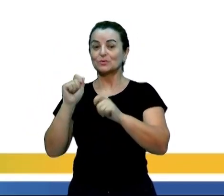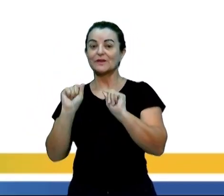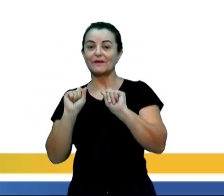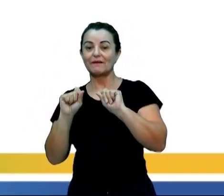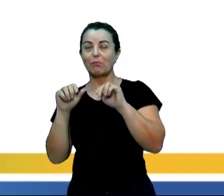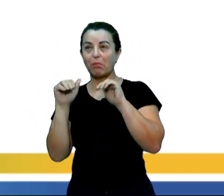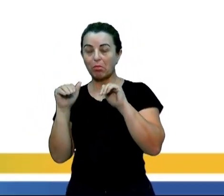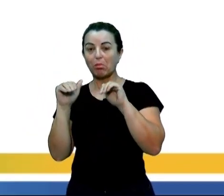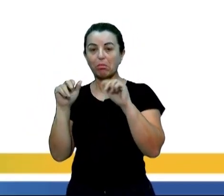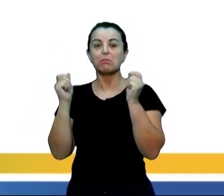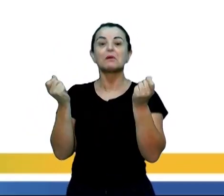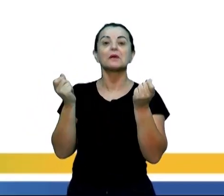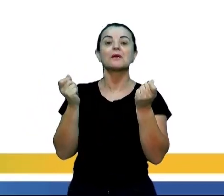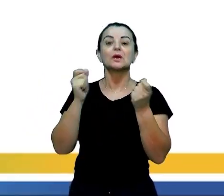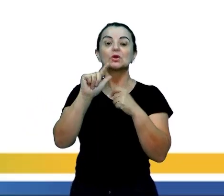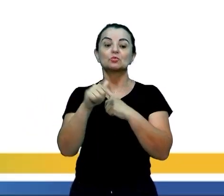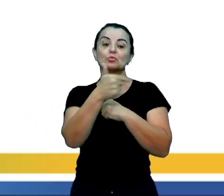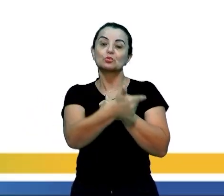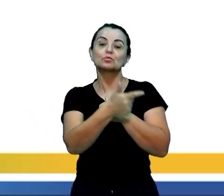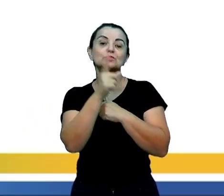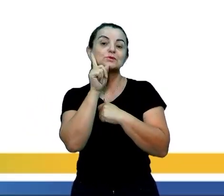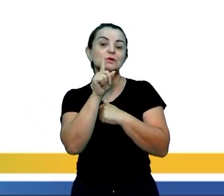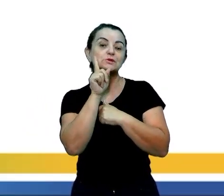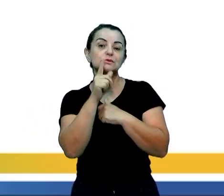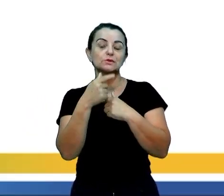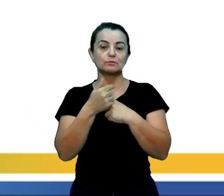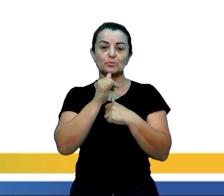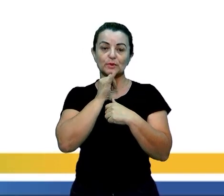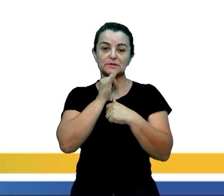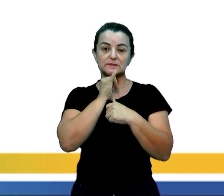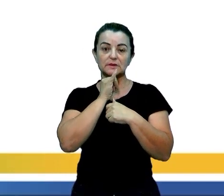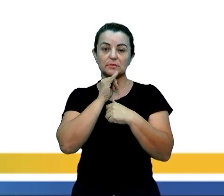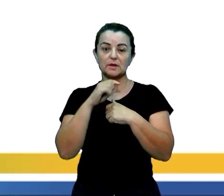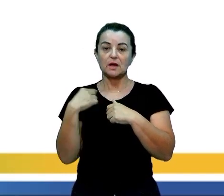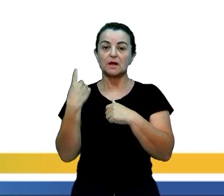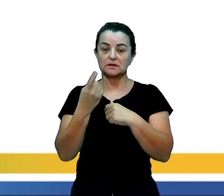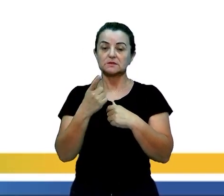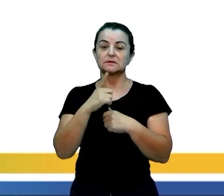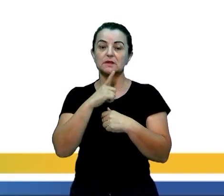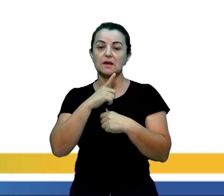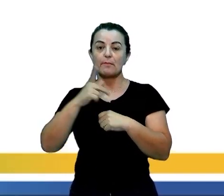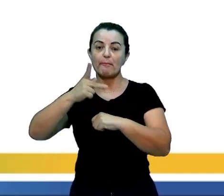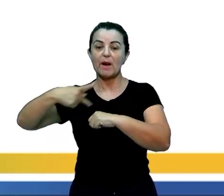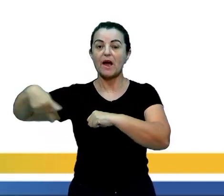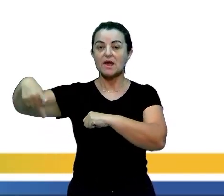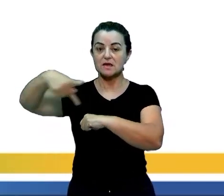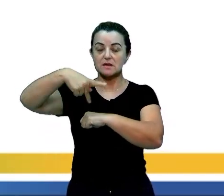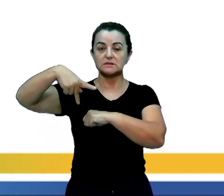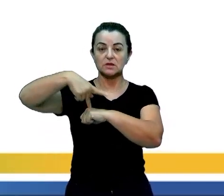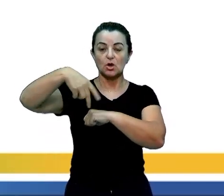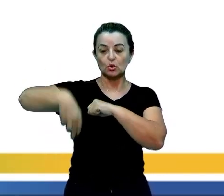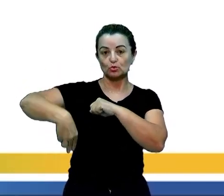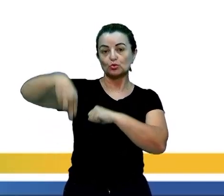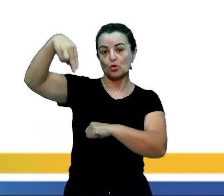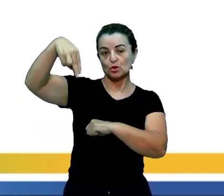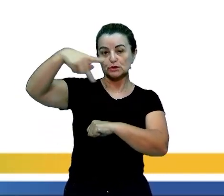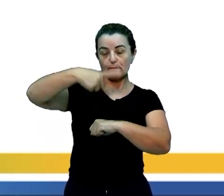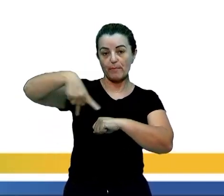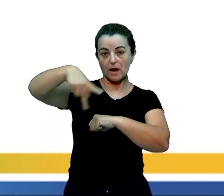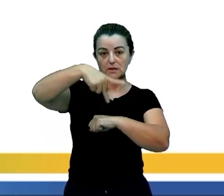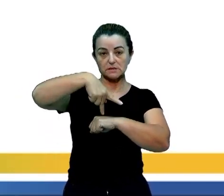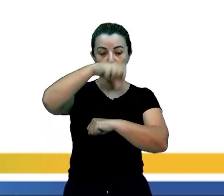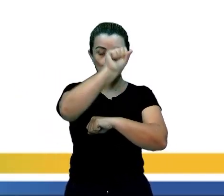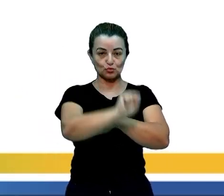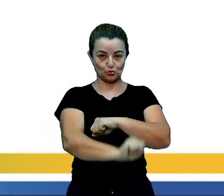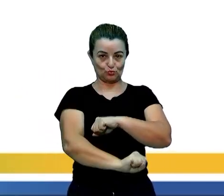países desenvolvidos. Essa configuração a gente chama no mundo geopolítico de países do norte, países do sul, como é mostrado